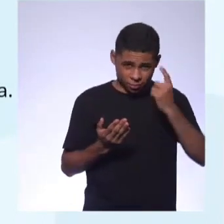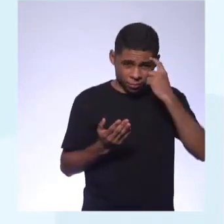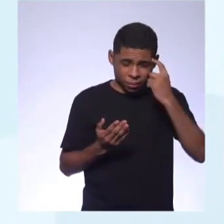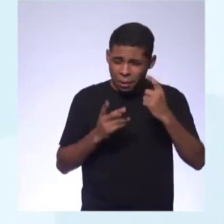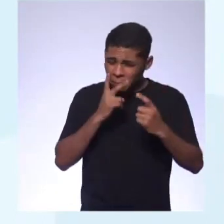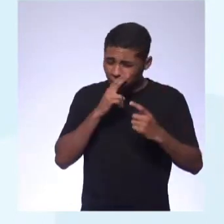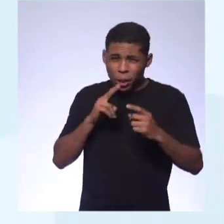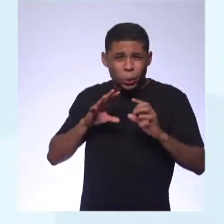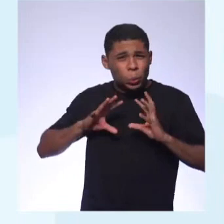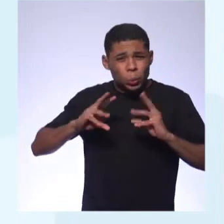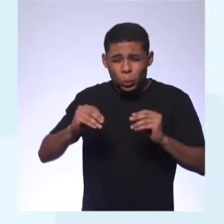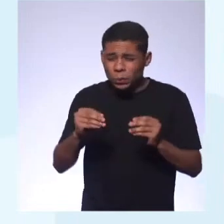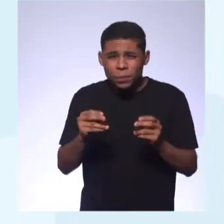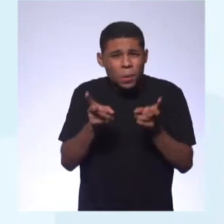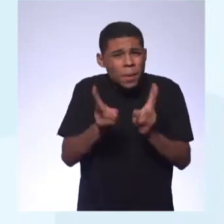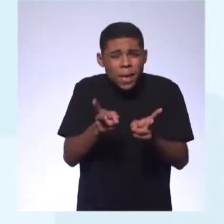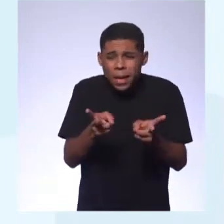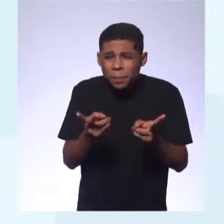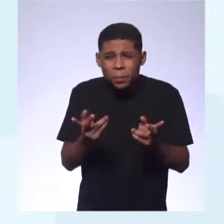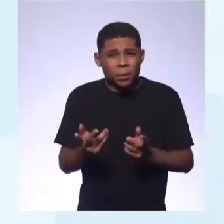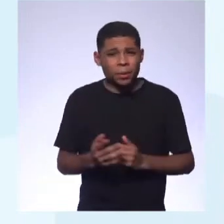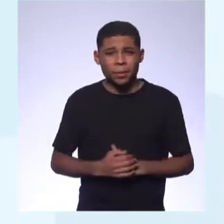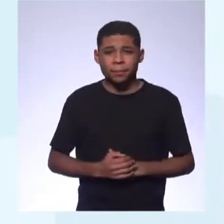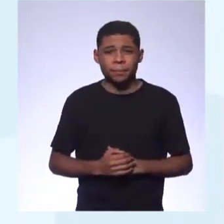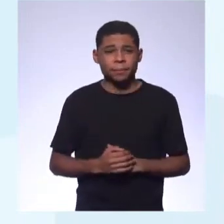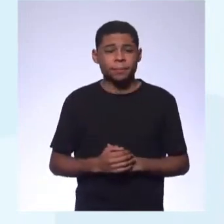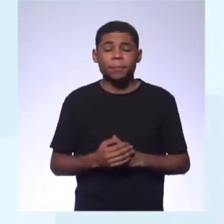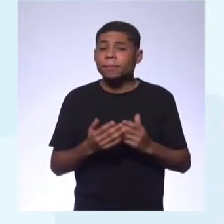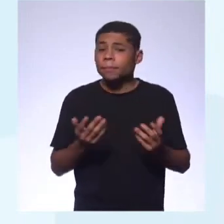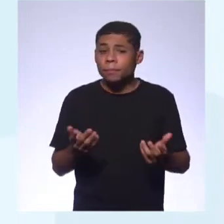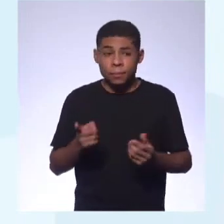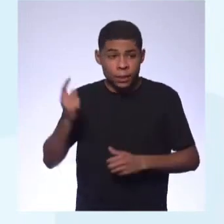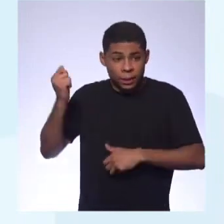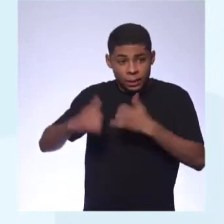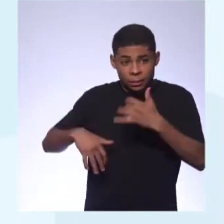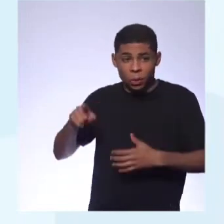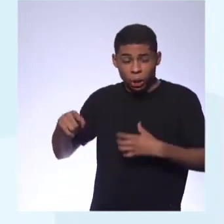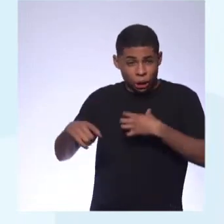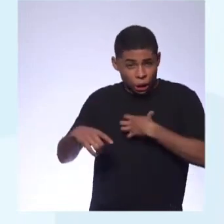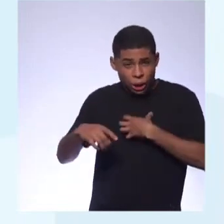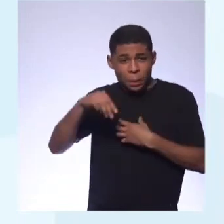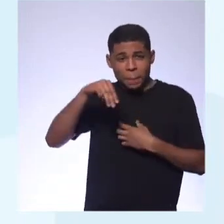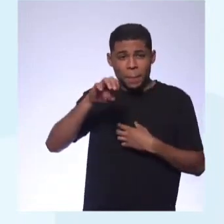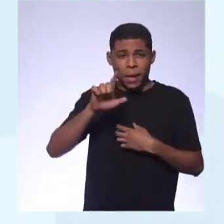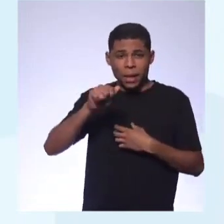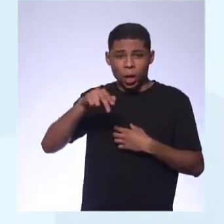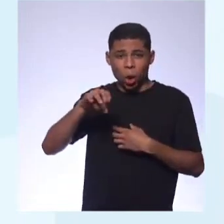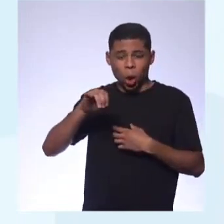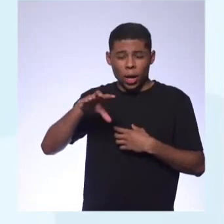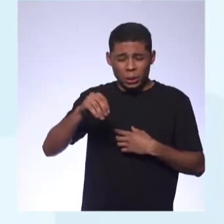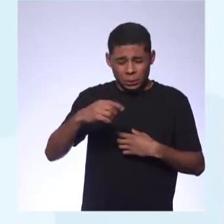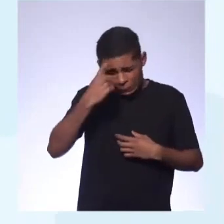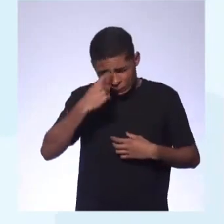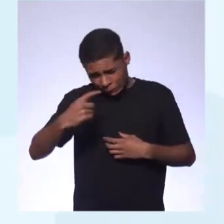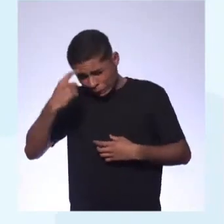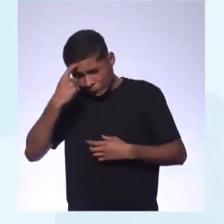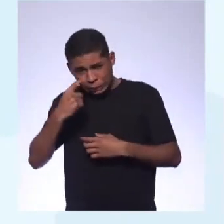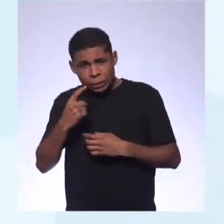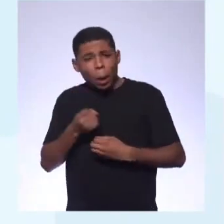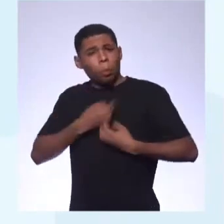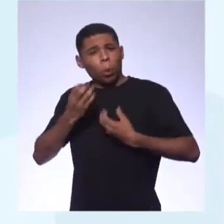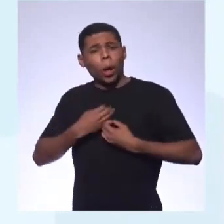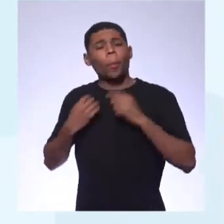mesmo impasse. O que motiva o sentimento melancólico refletido no poema? Vocês viram que o cara, até